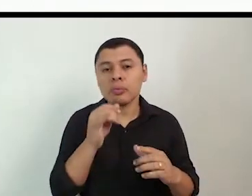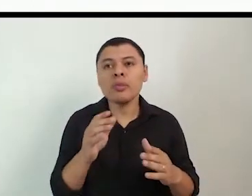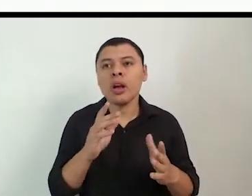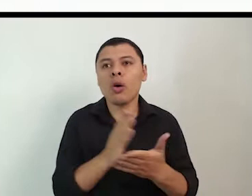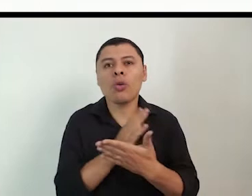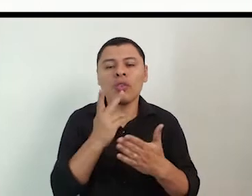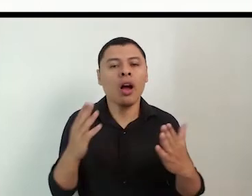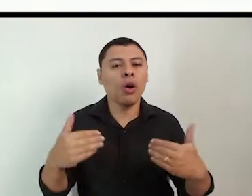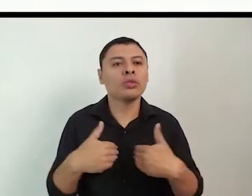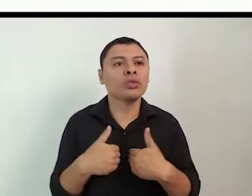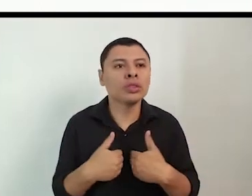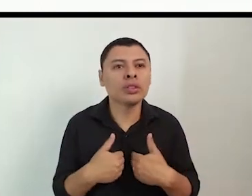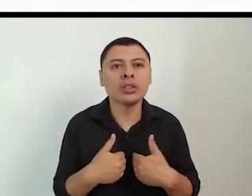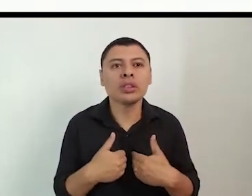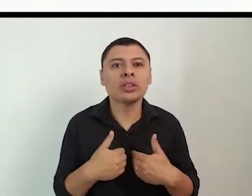pouco